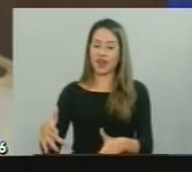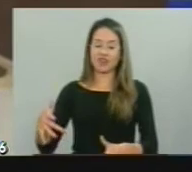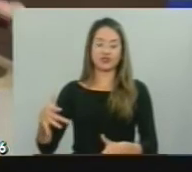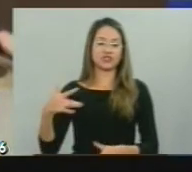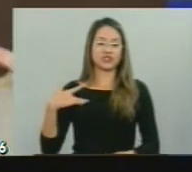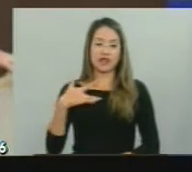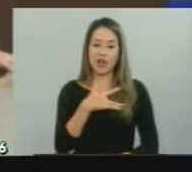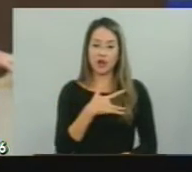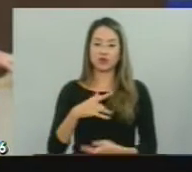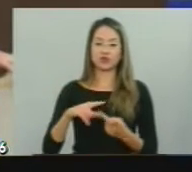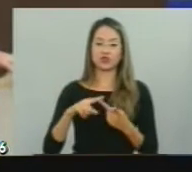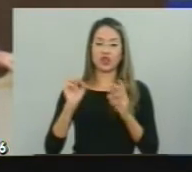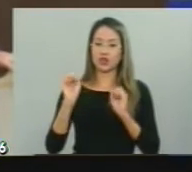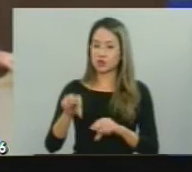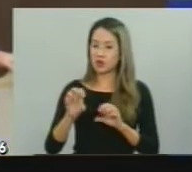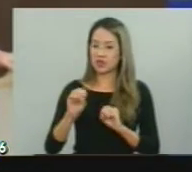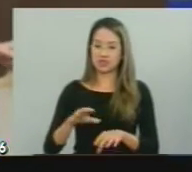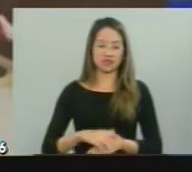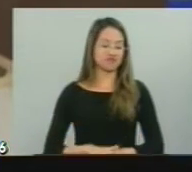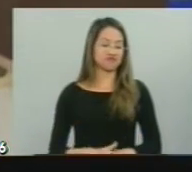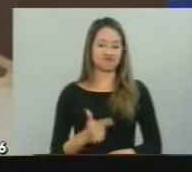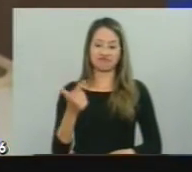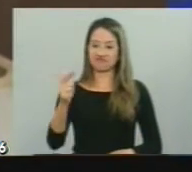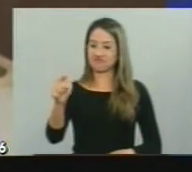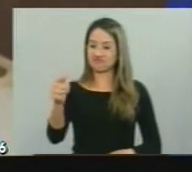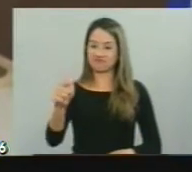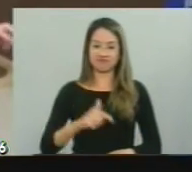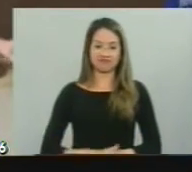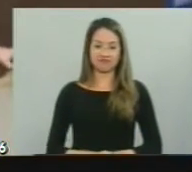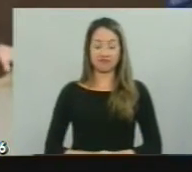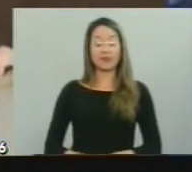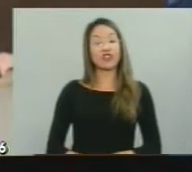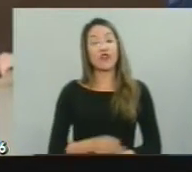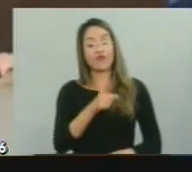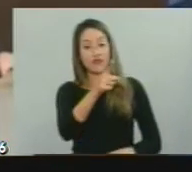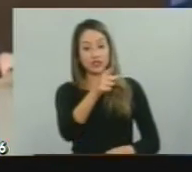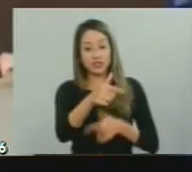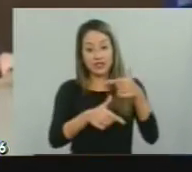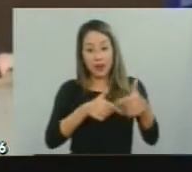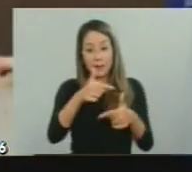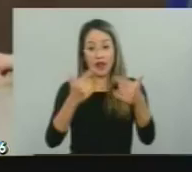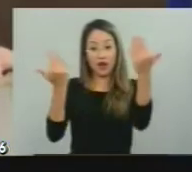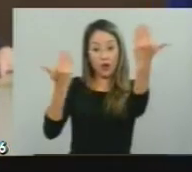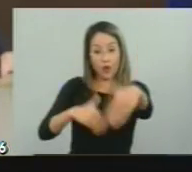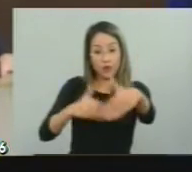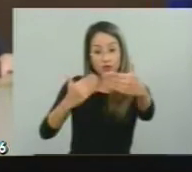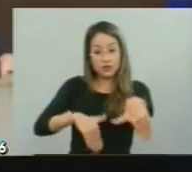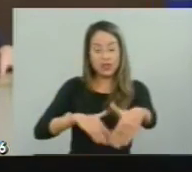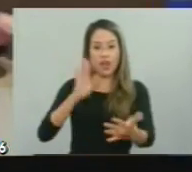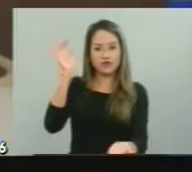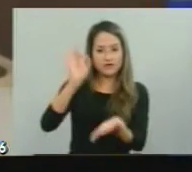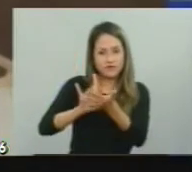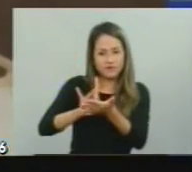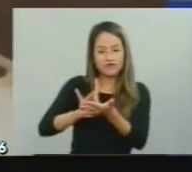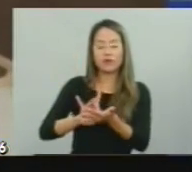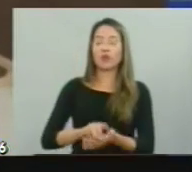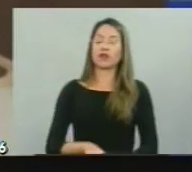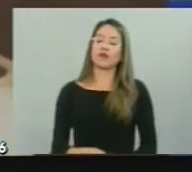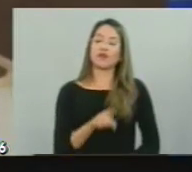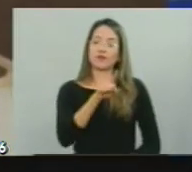que ele alcance a maturidade. Você que é servidor público, assim como eu, que sou servidor público federal, tem que